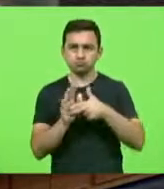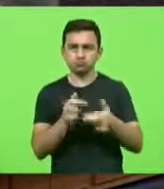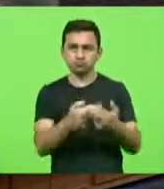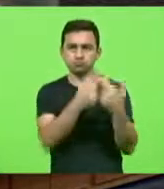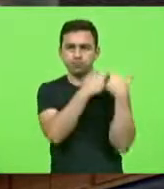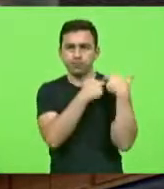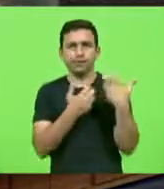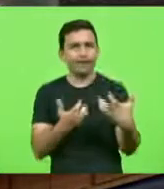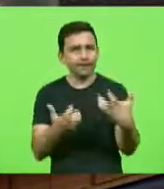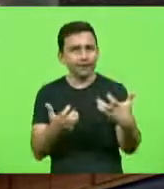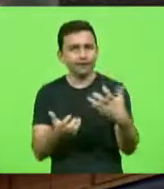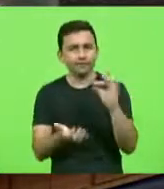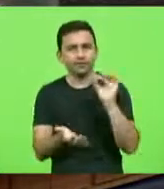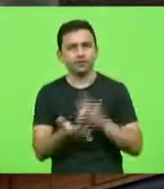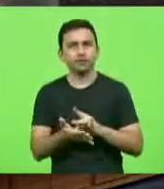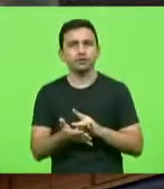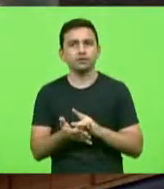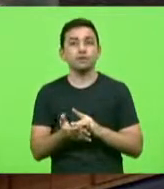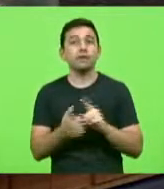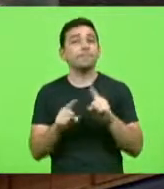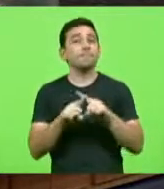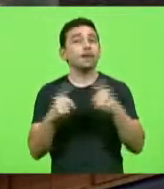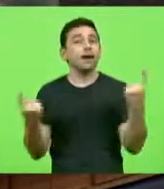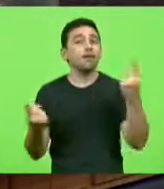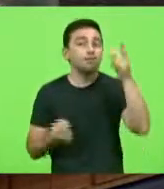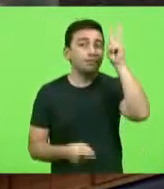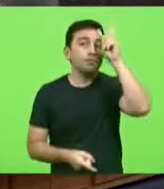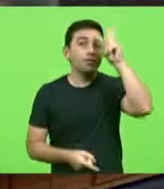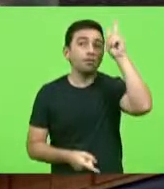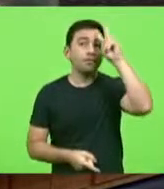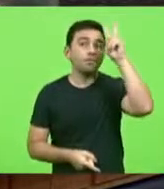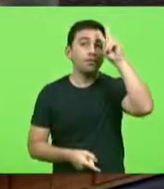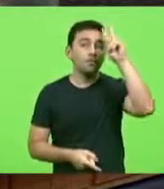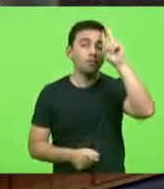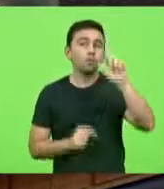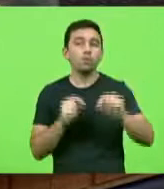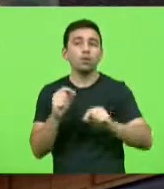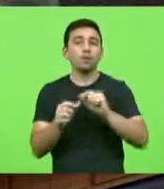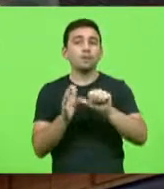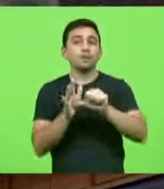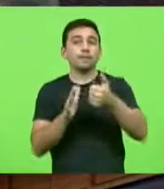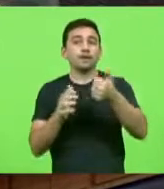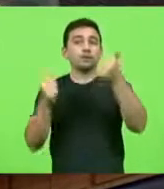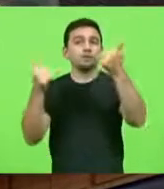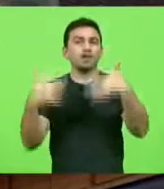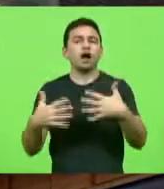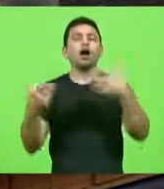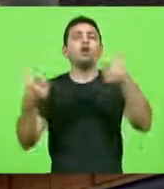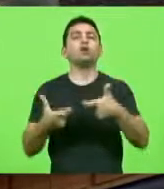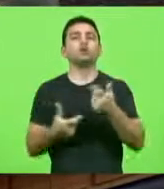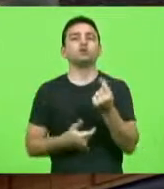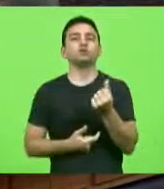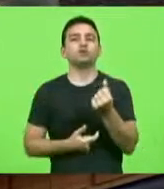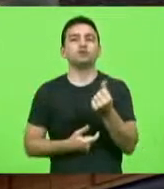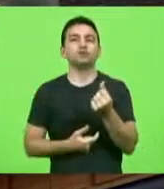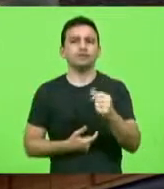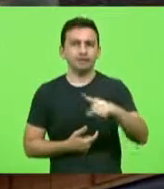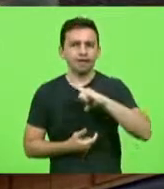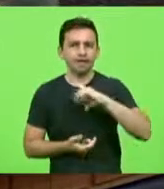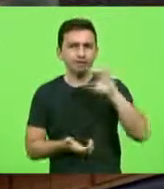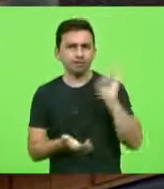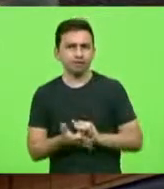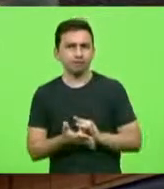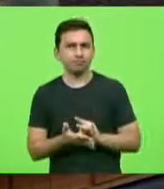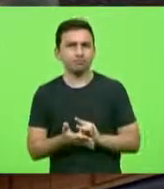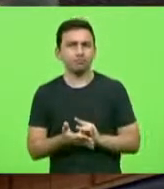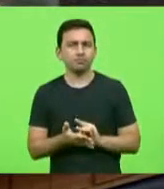gostaríamos muito disso. Porém, vale salientar que a primeira explicação é de onde vem esse dinheiro e se existe essa quantia,